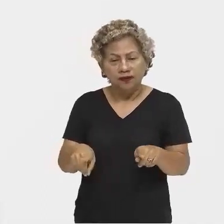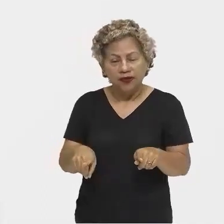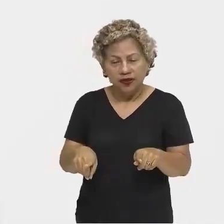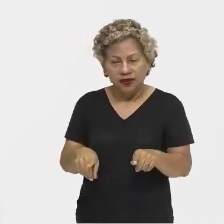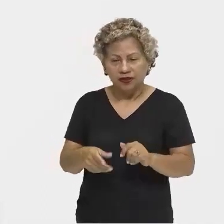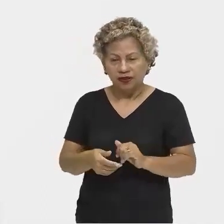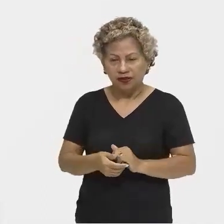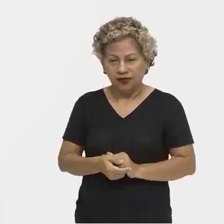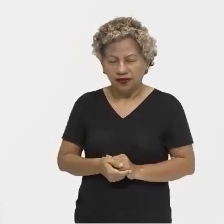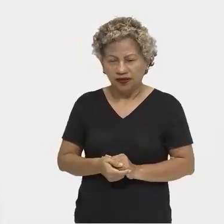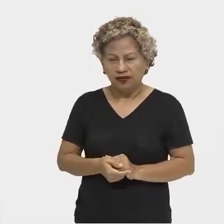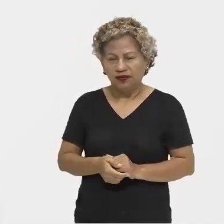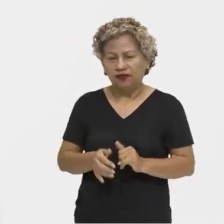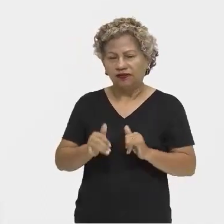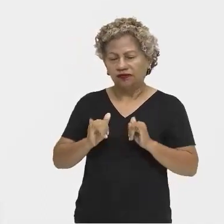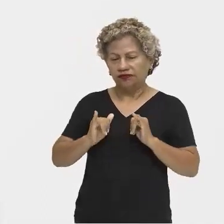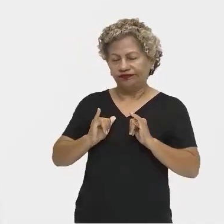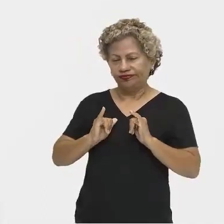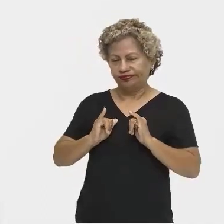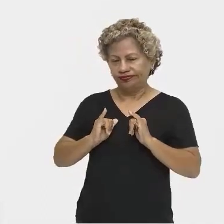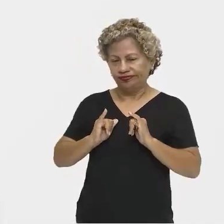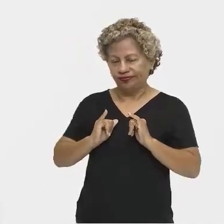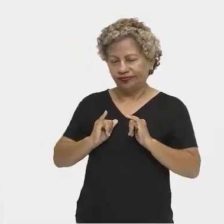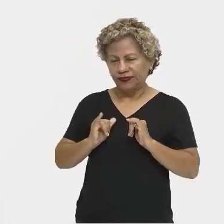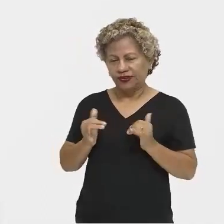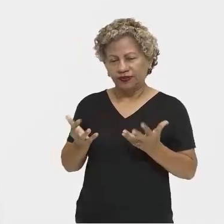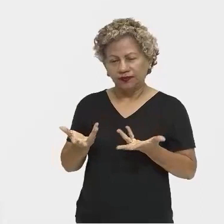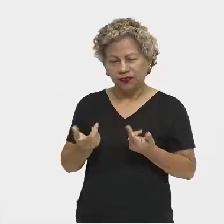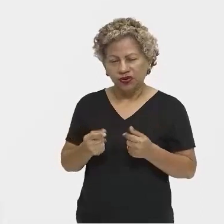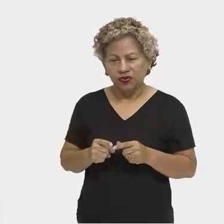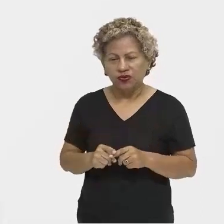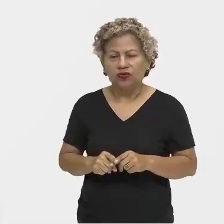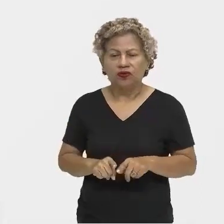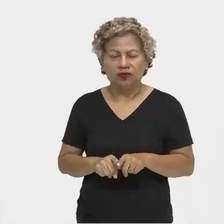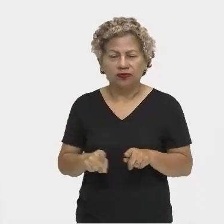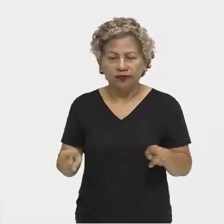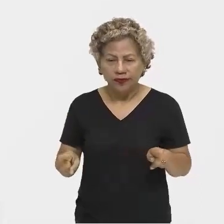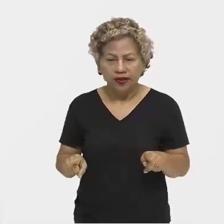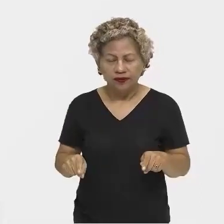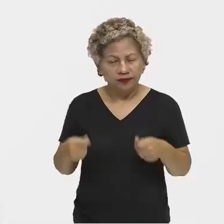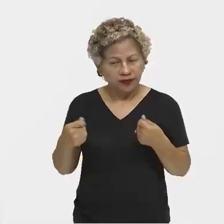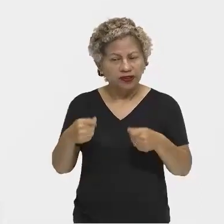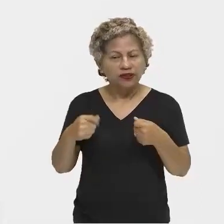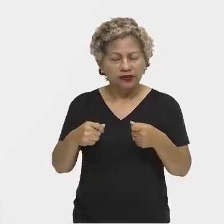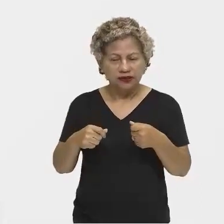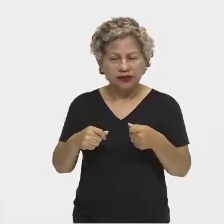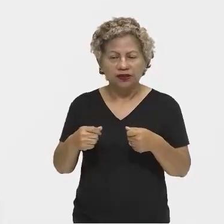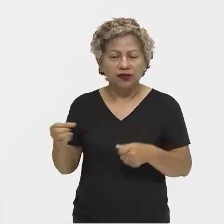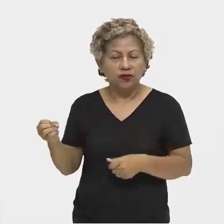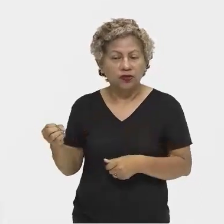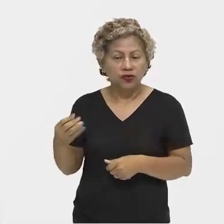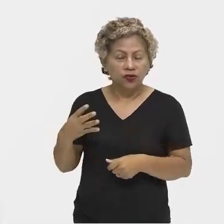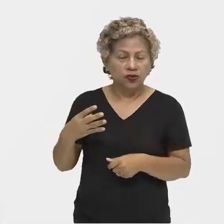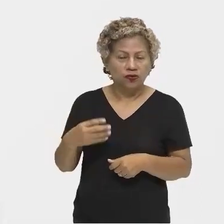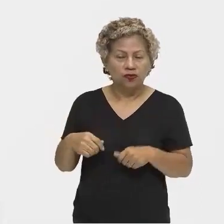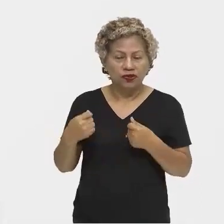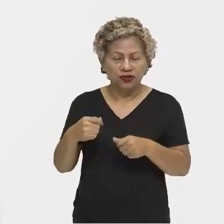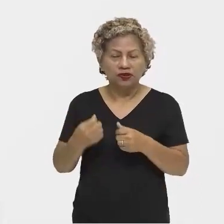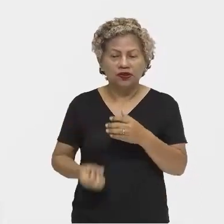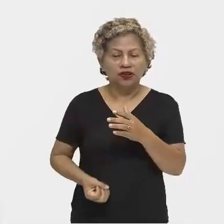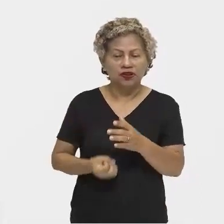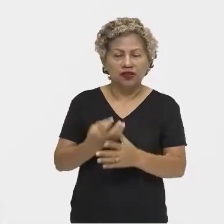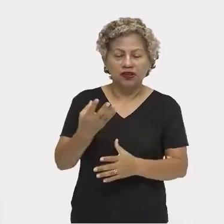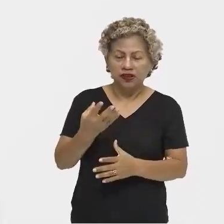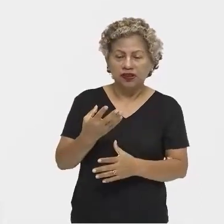A zona de conforto pode ser maravilhosa, mas não ajuda você a se renovar. É preciso criar prioridade